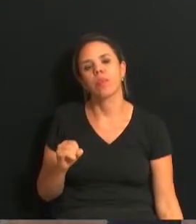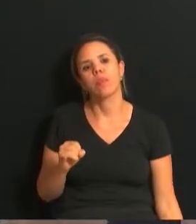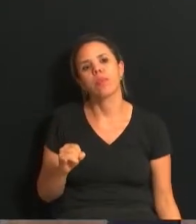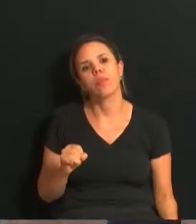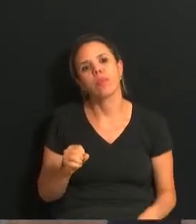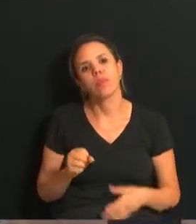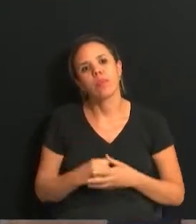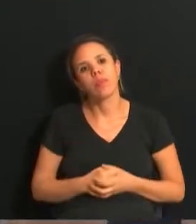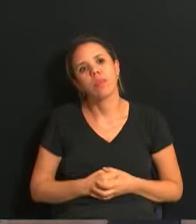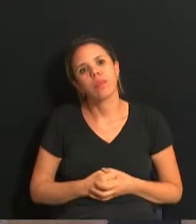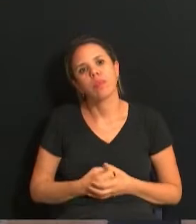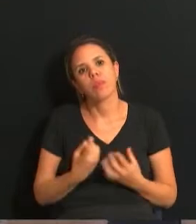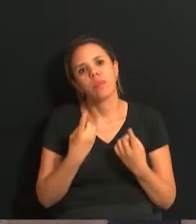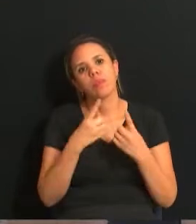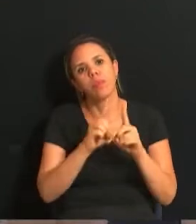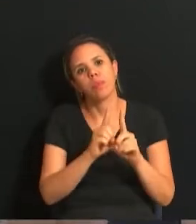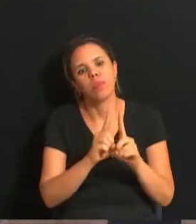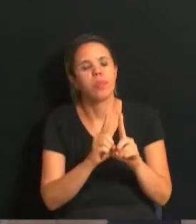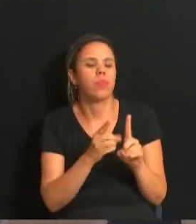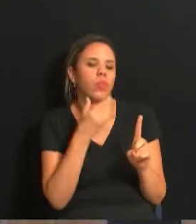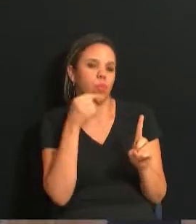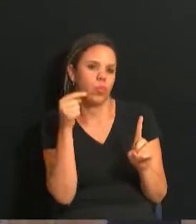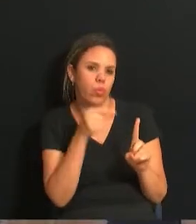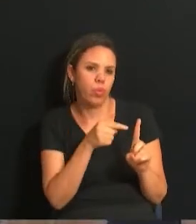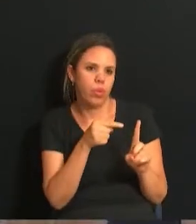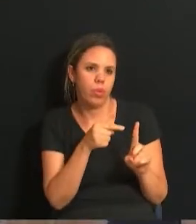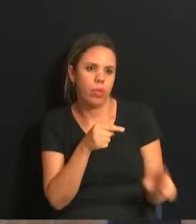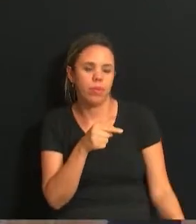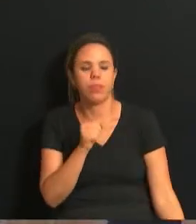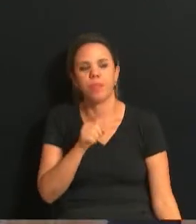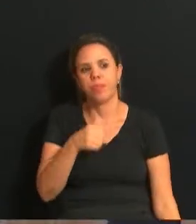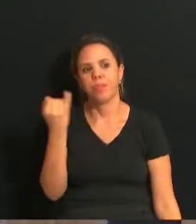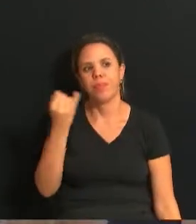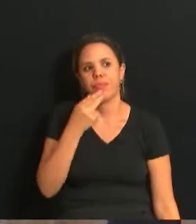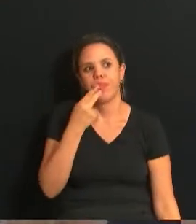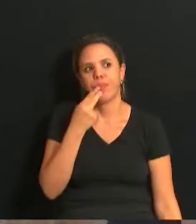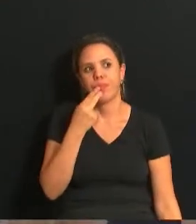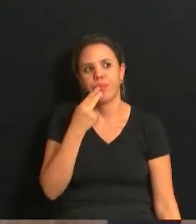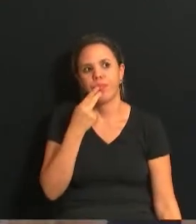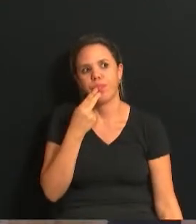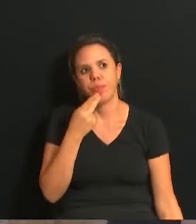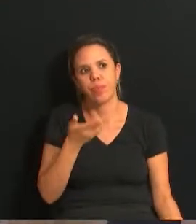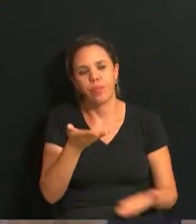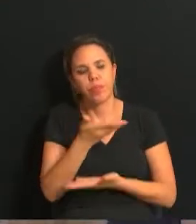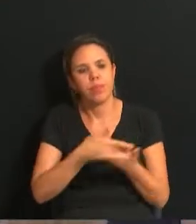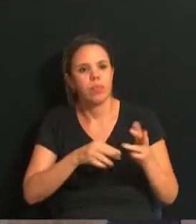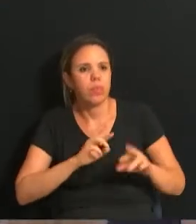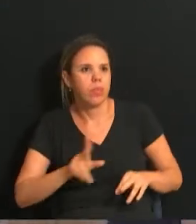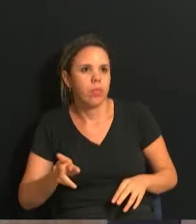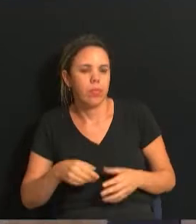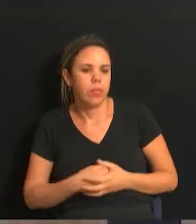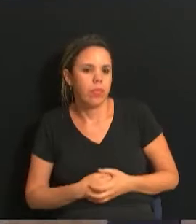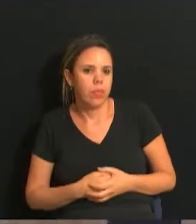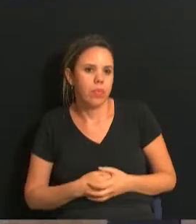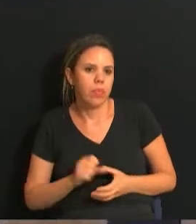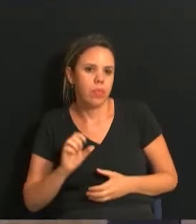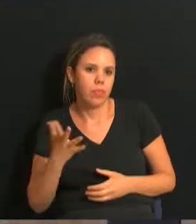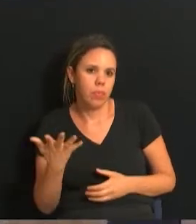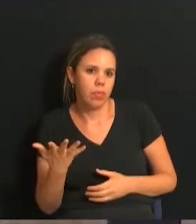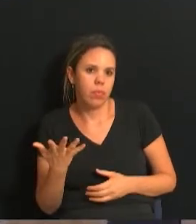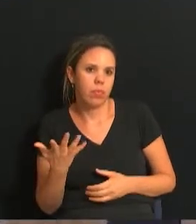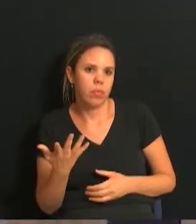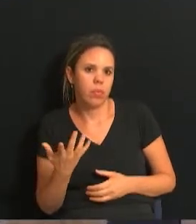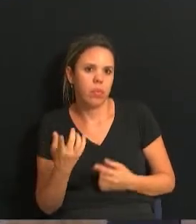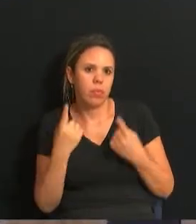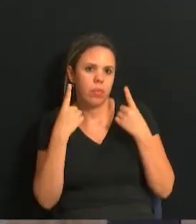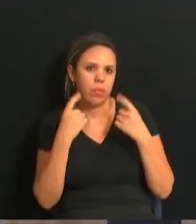Se o seu companheiro ou, enfim, né, e é importante dizer que essas relações, elas não são, elas podem, relações de violência